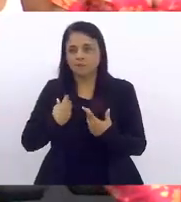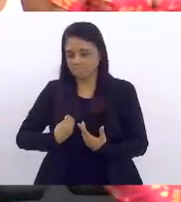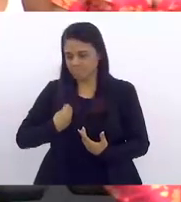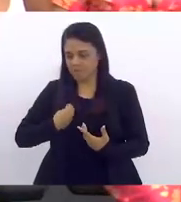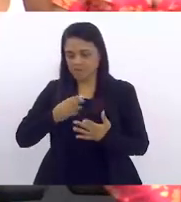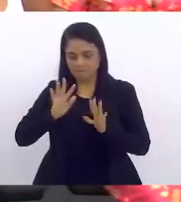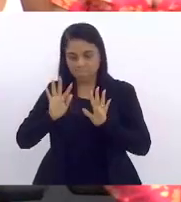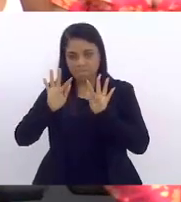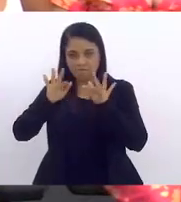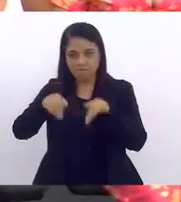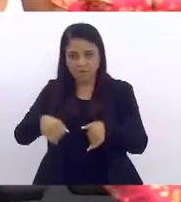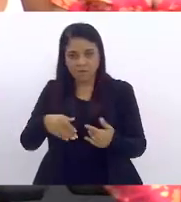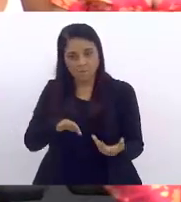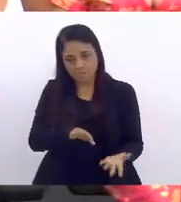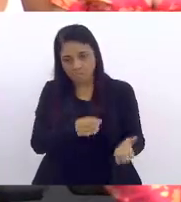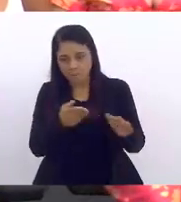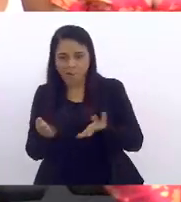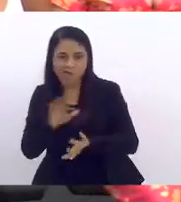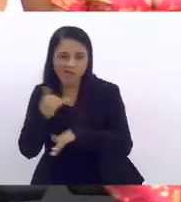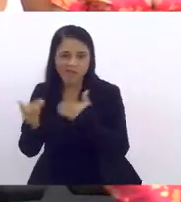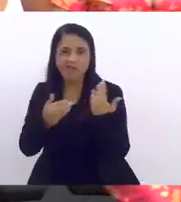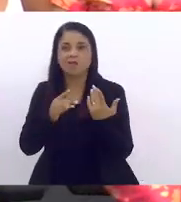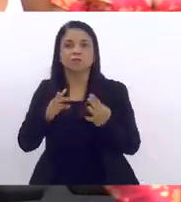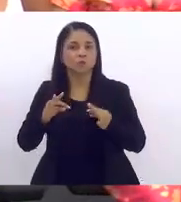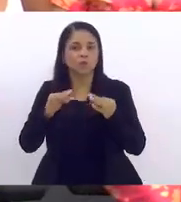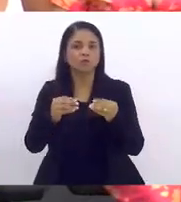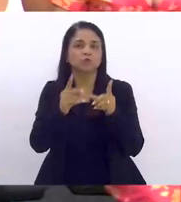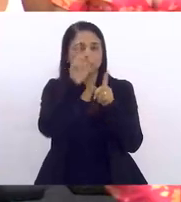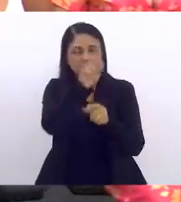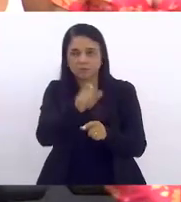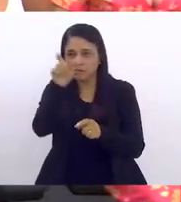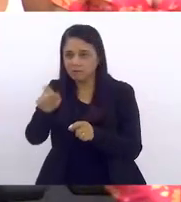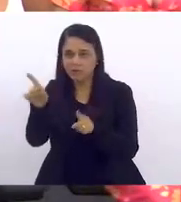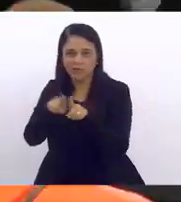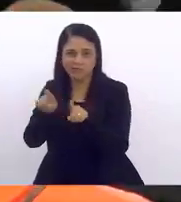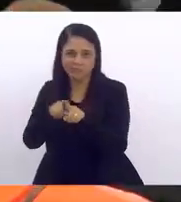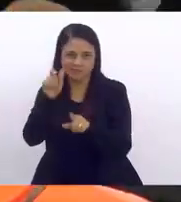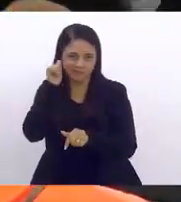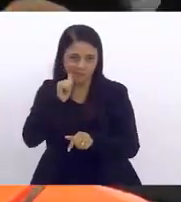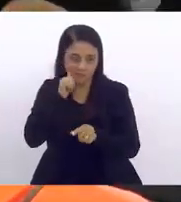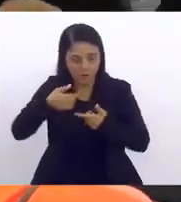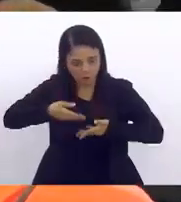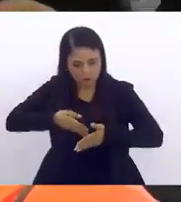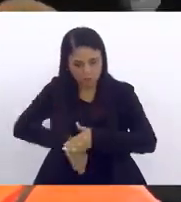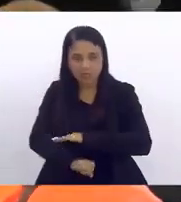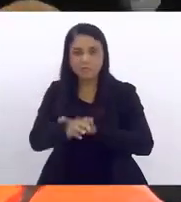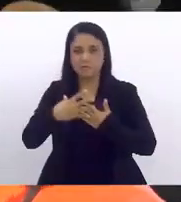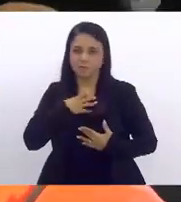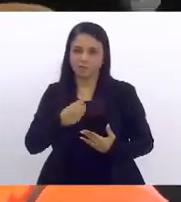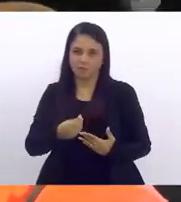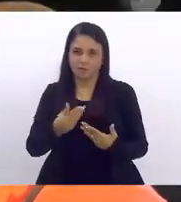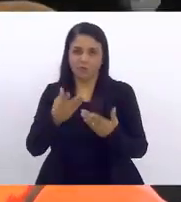mulheres do Estado do Rio possam se deleitar por ocasião do nascimento de seus filhos. Que beleza, muito bem.